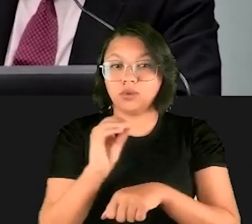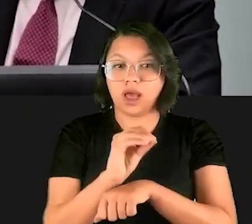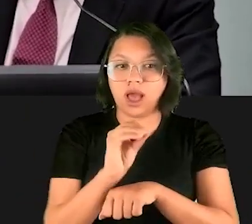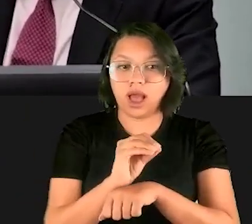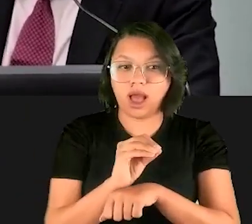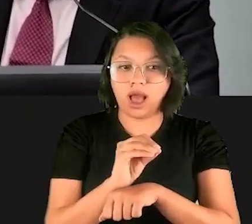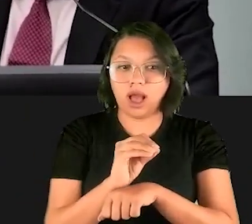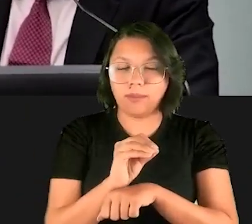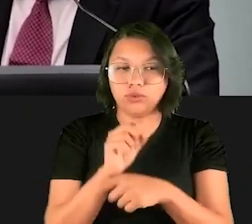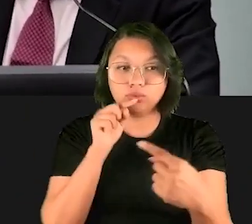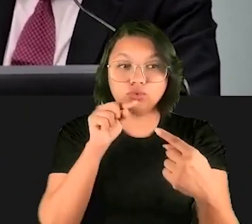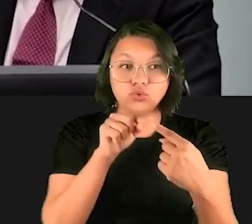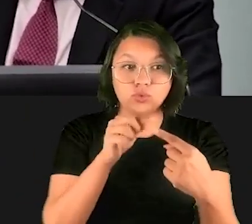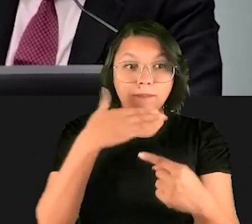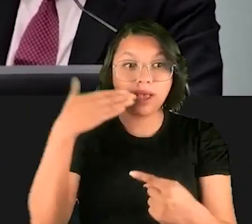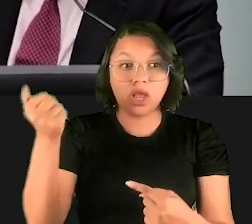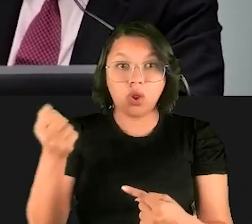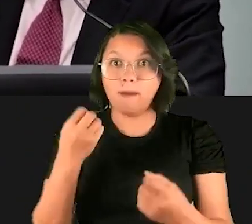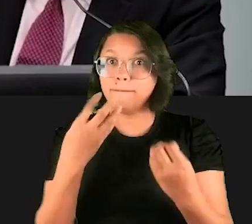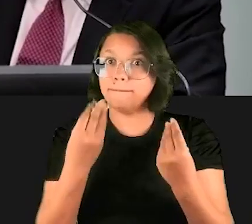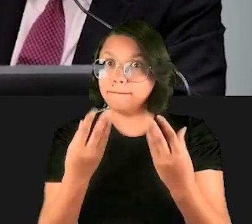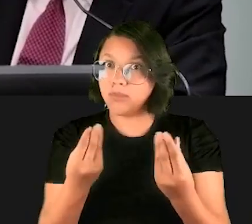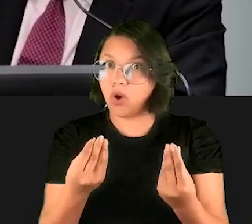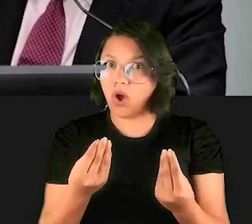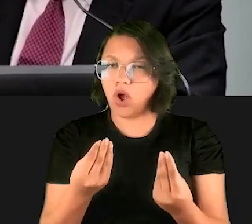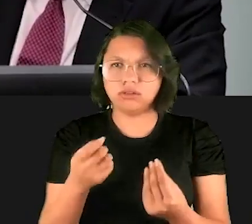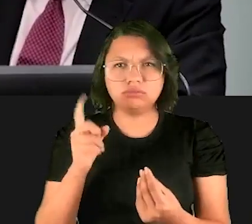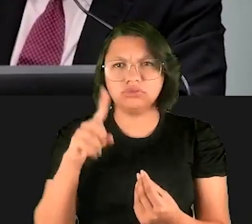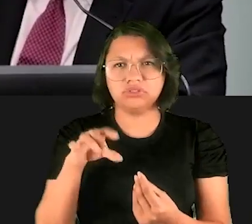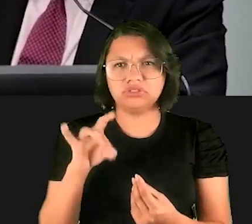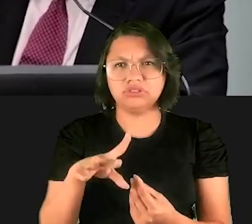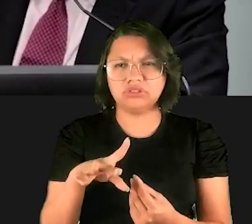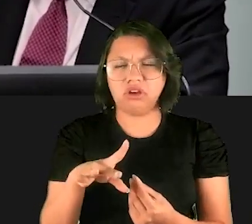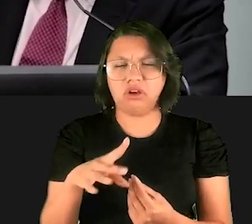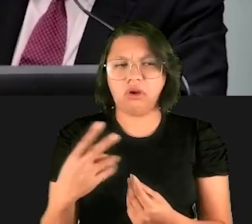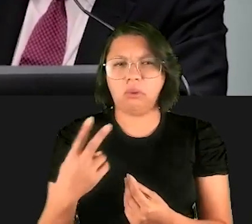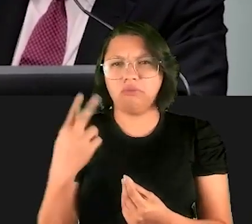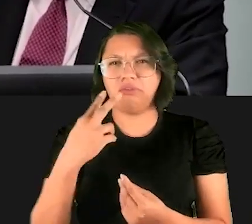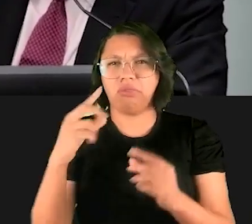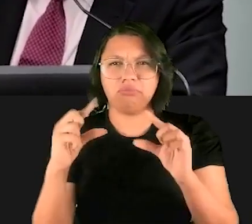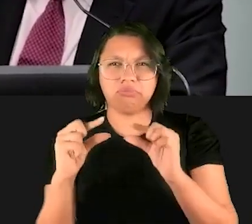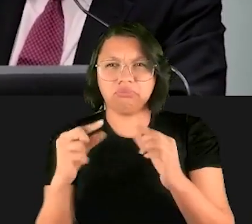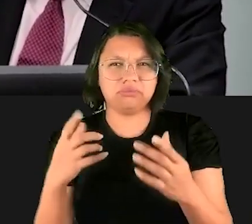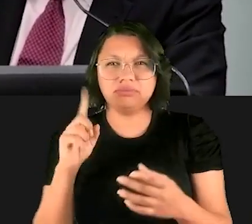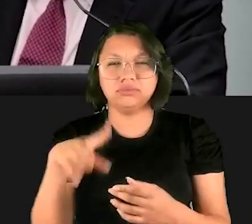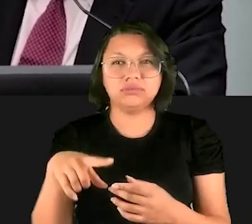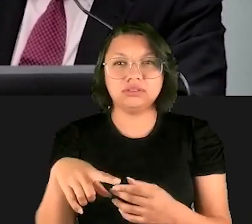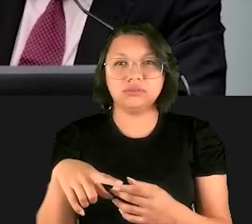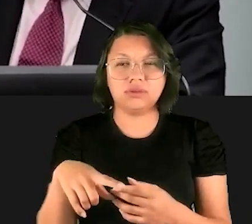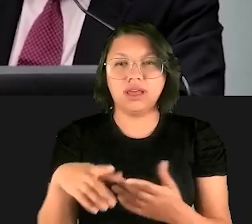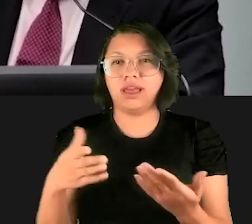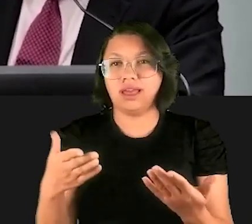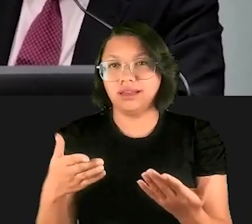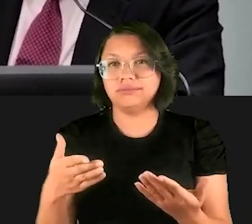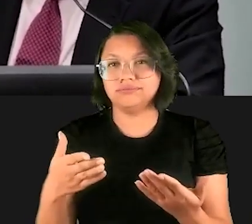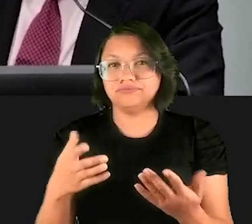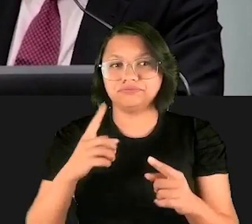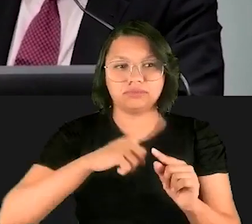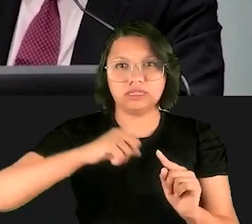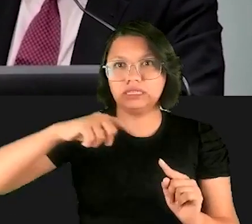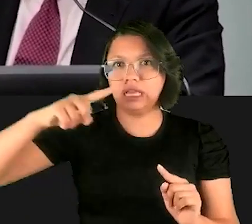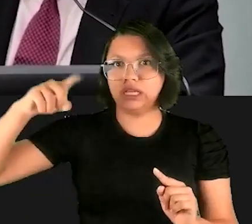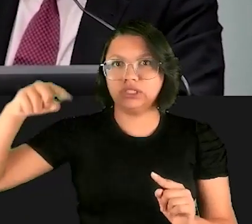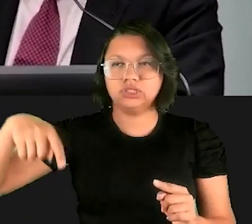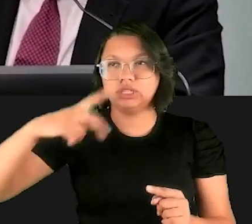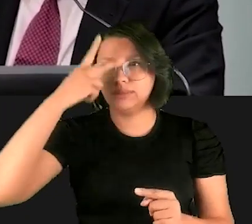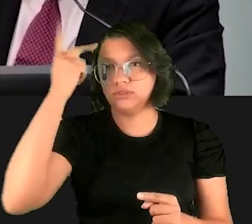objetivo uma melhora significativa, não pode ser só um valor de P, né? Não é um benefício estatístico, o paciente tem que ter